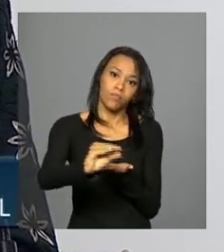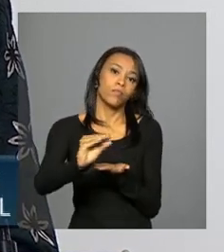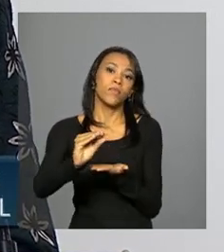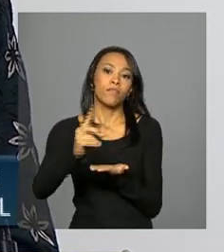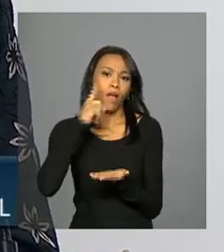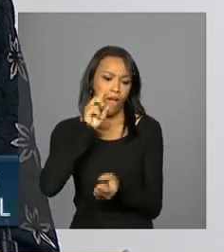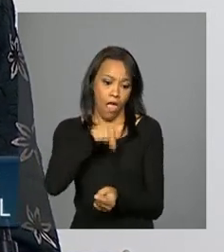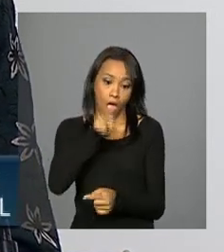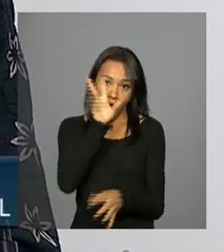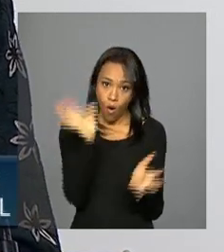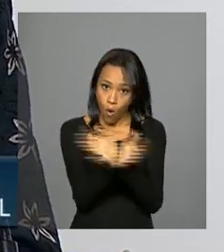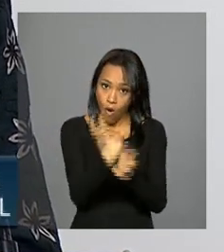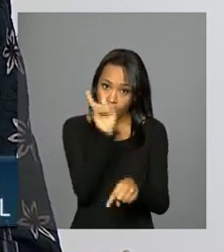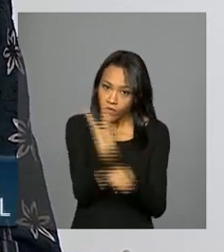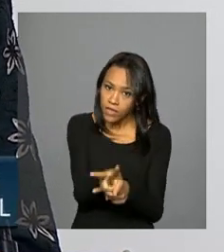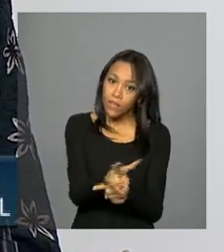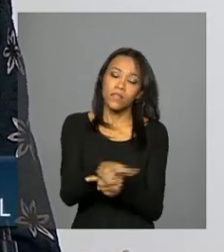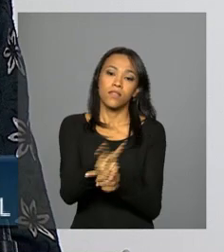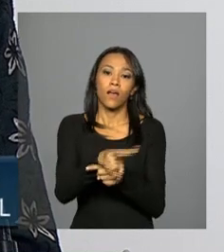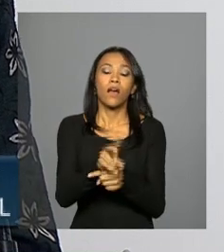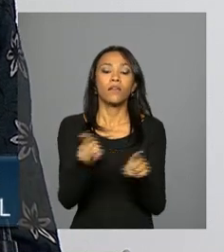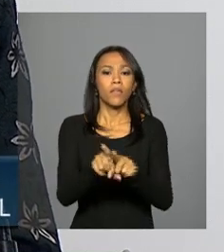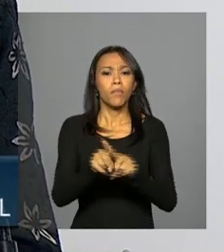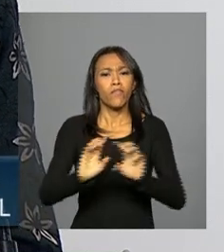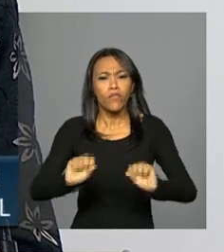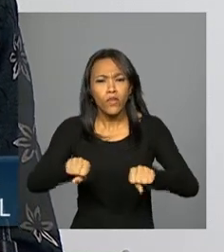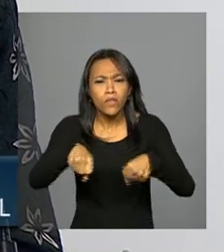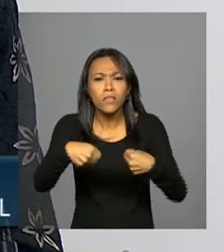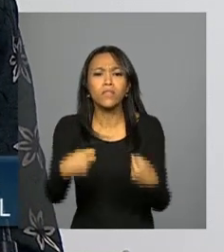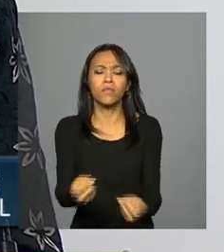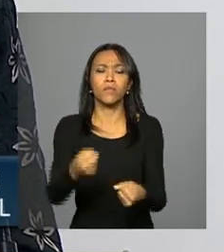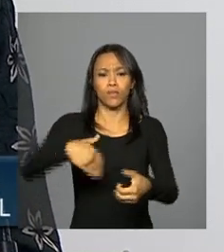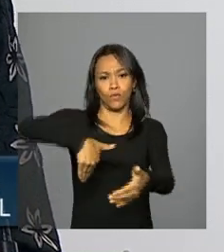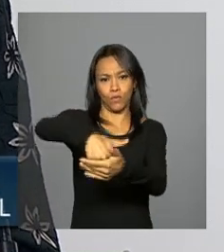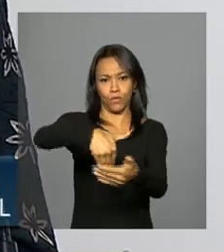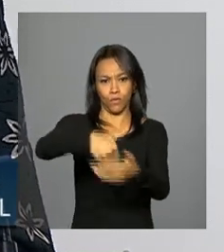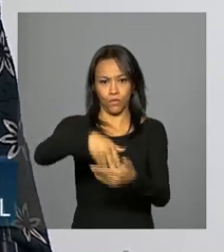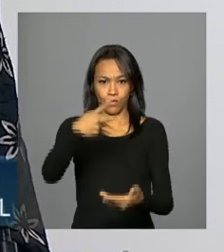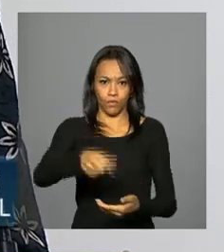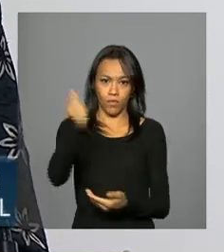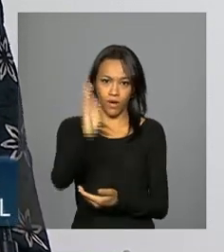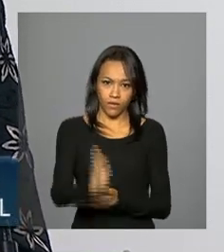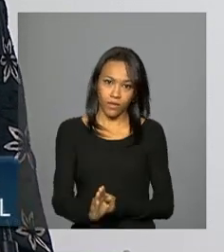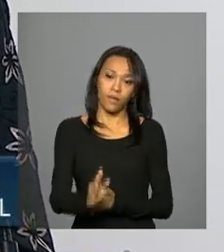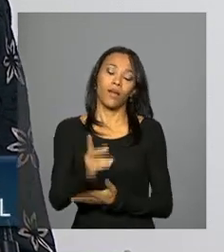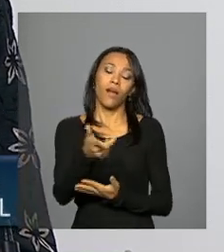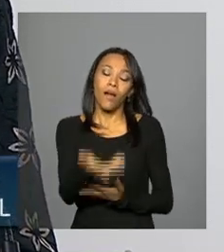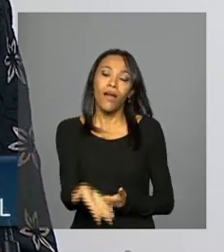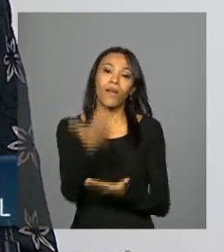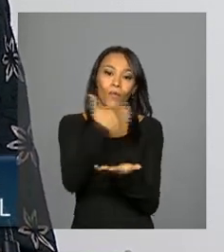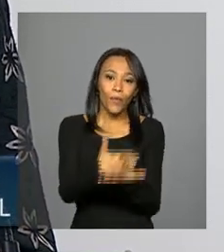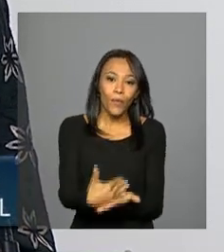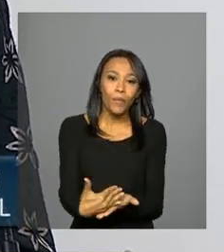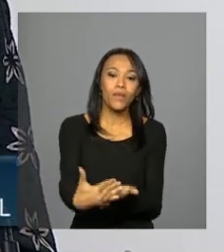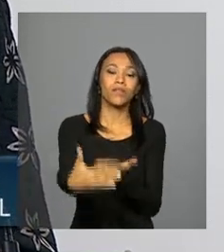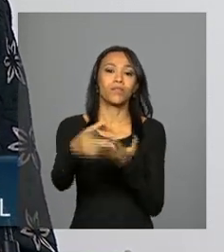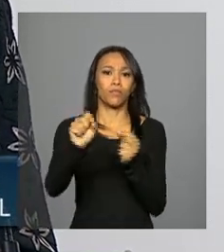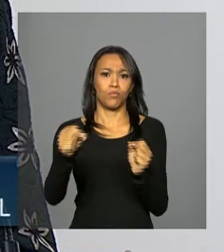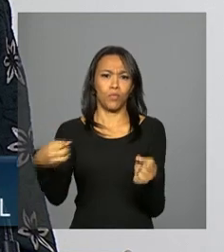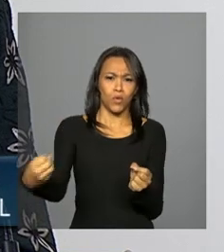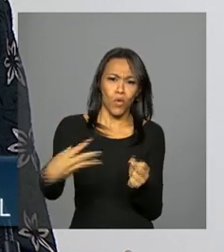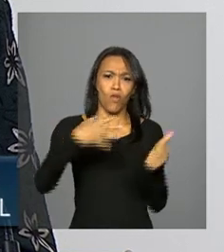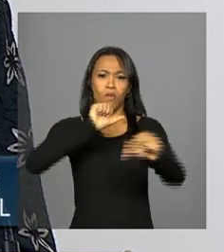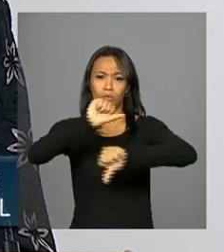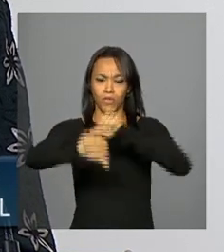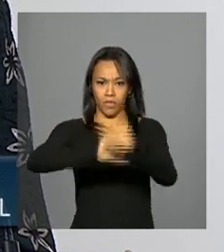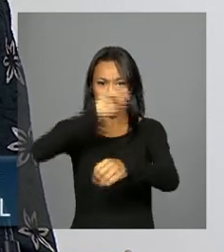continue apostando no fortalecimento do futebol brasileiro. Marca o início da maior reforma já